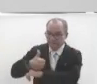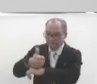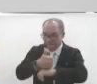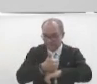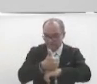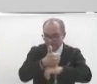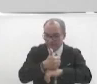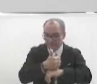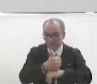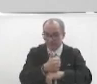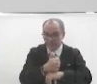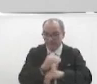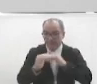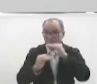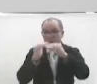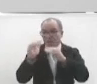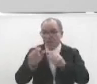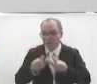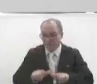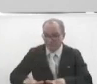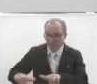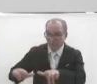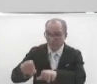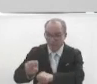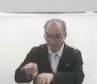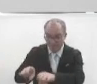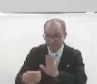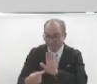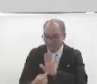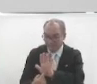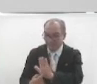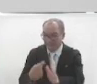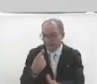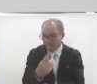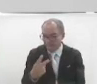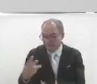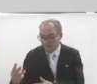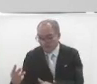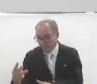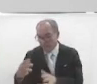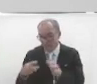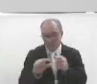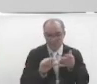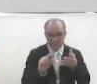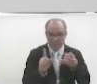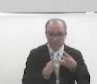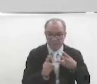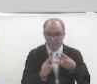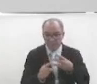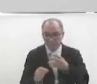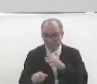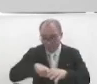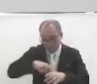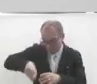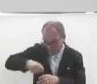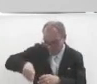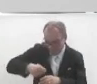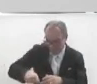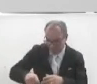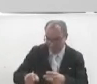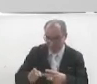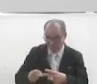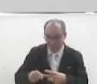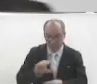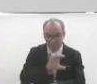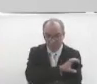qualificação obtida e o grau de habilitação um dois três no terceiro para o cargo de nutricionista assistente